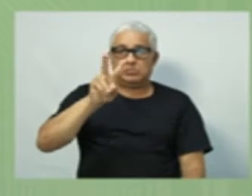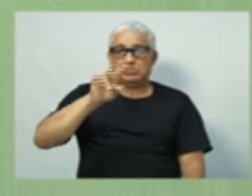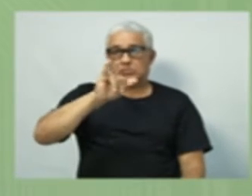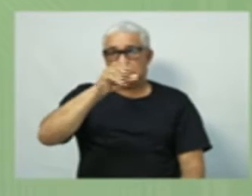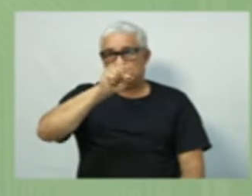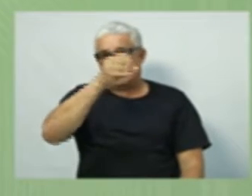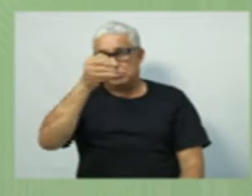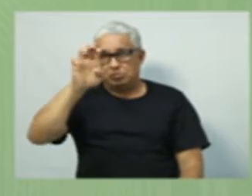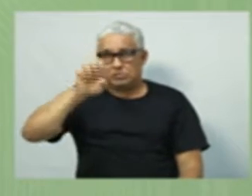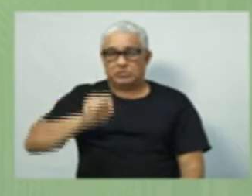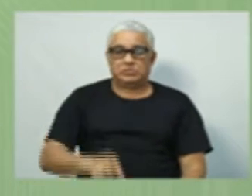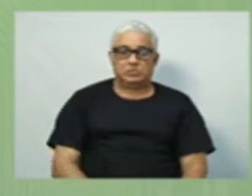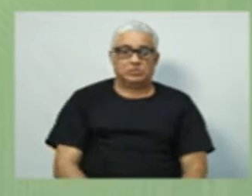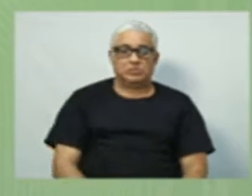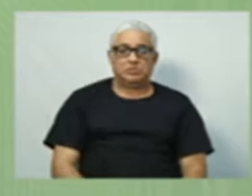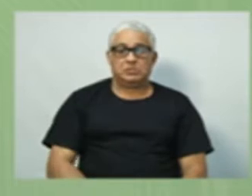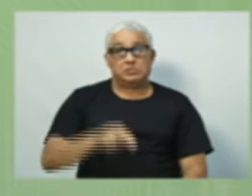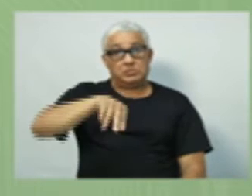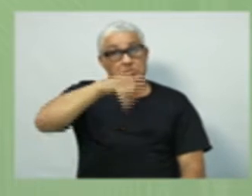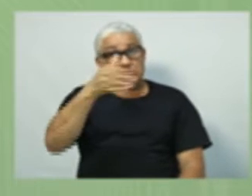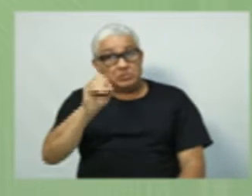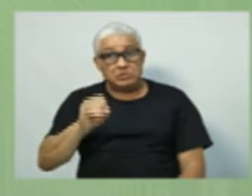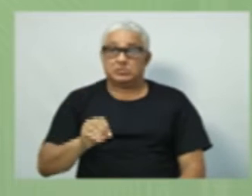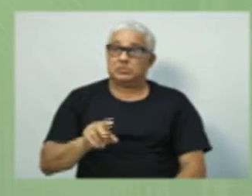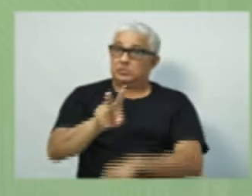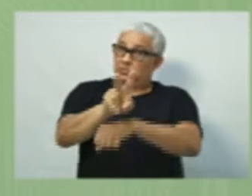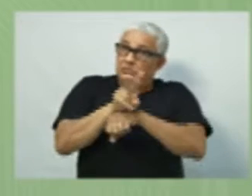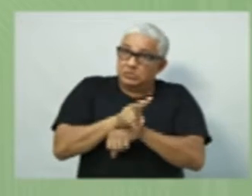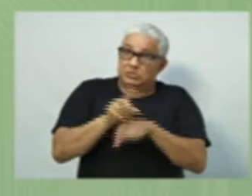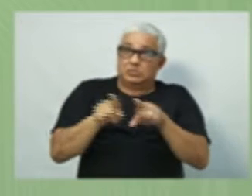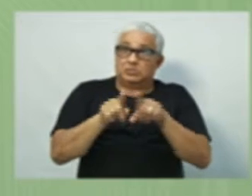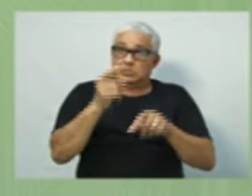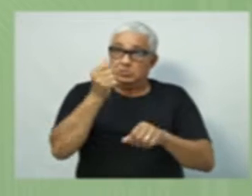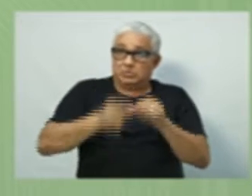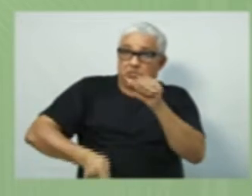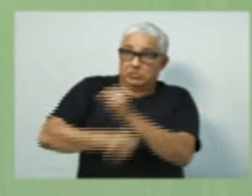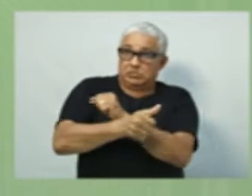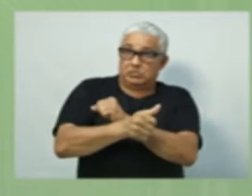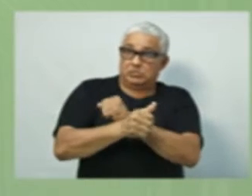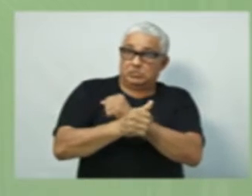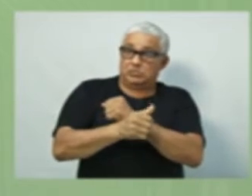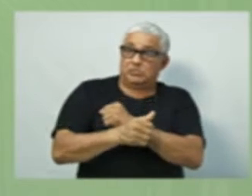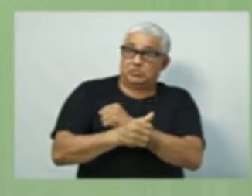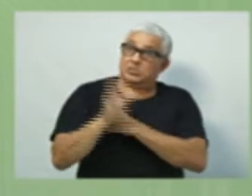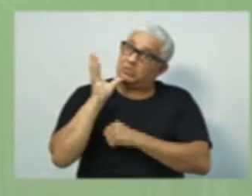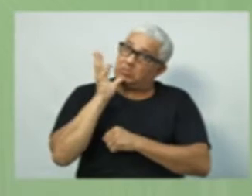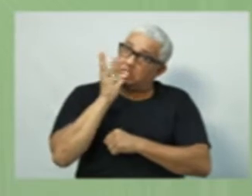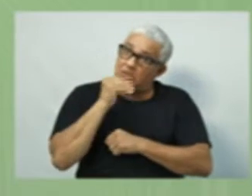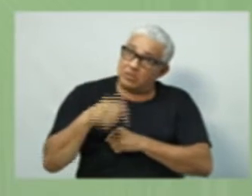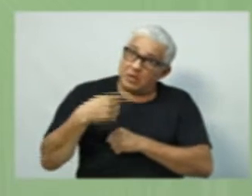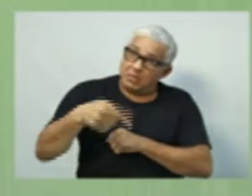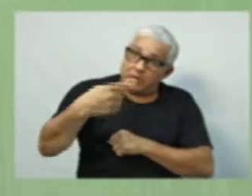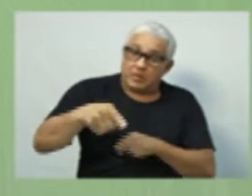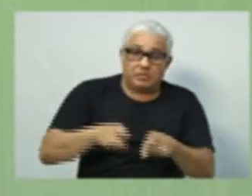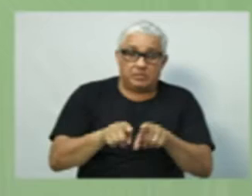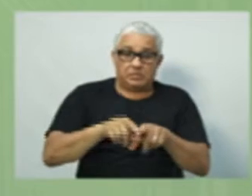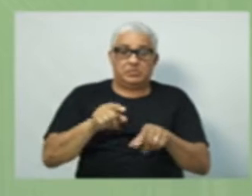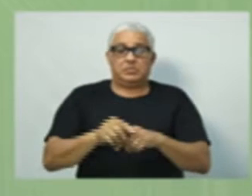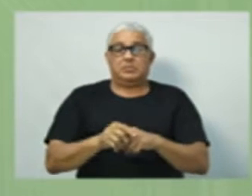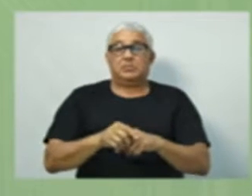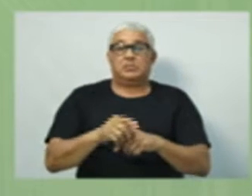passivo não circulante empréstimos e financiamentos a longo prazo contas a pagar de longo prazo